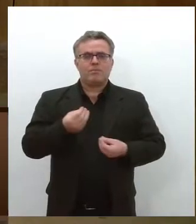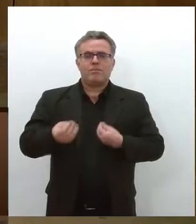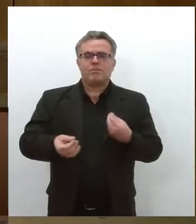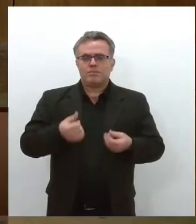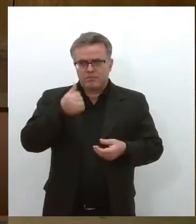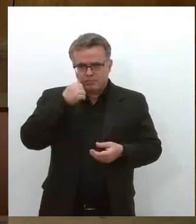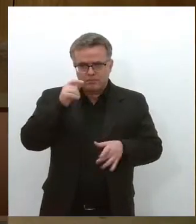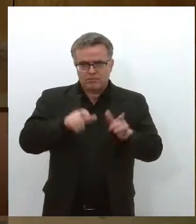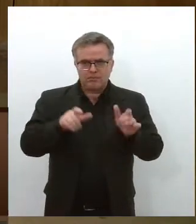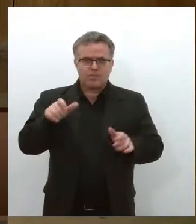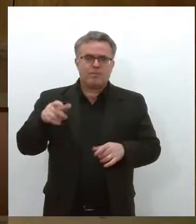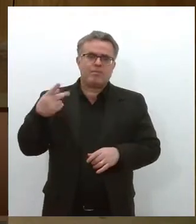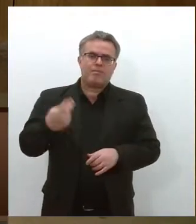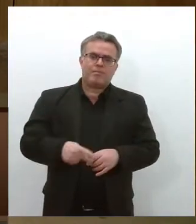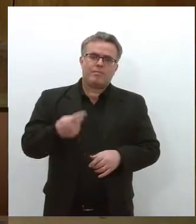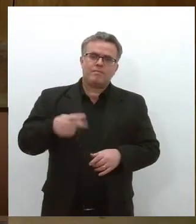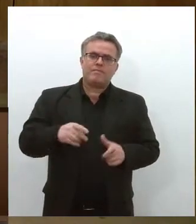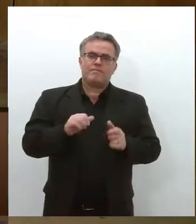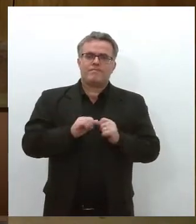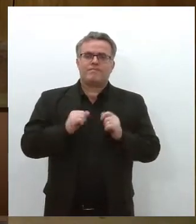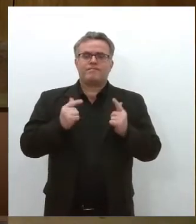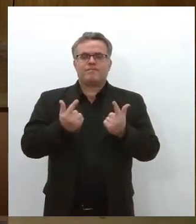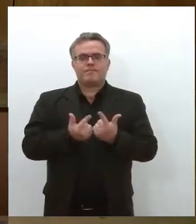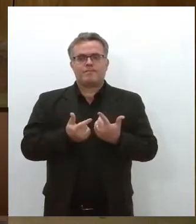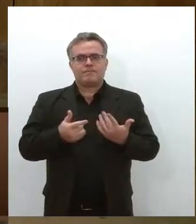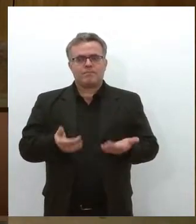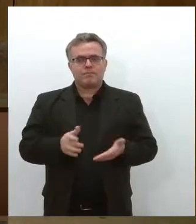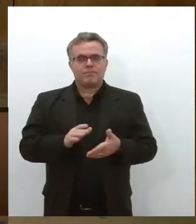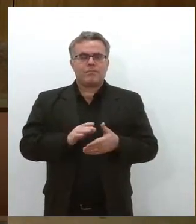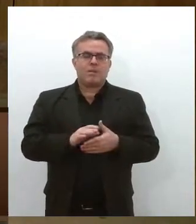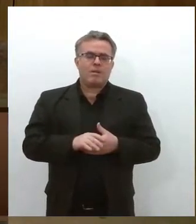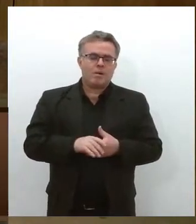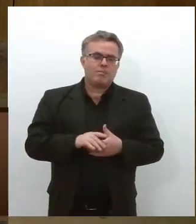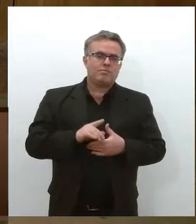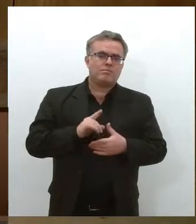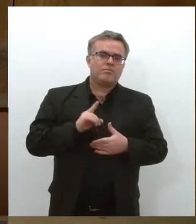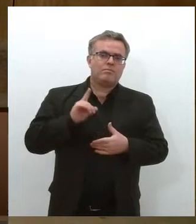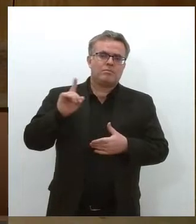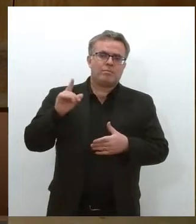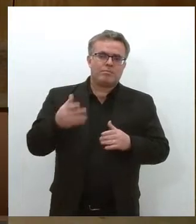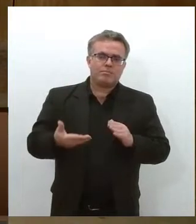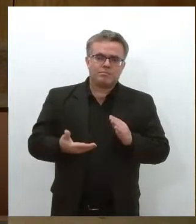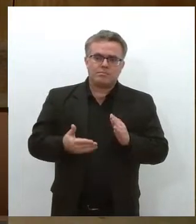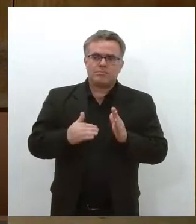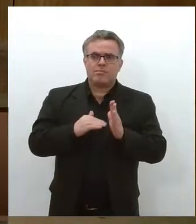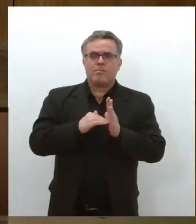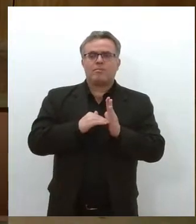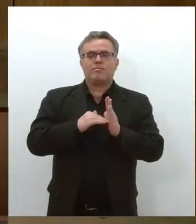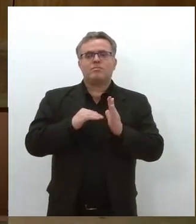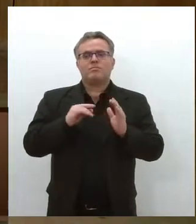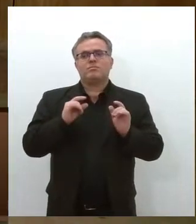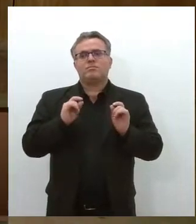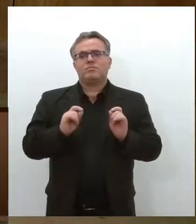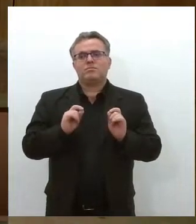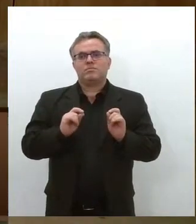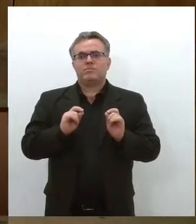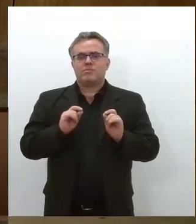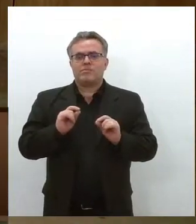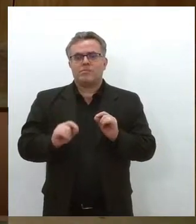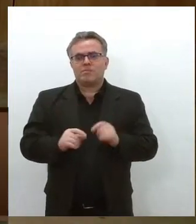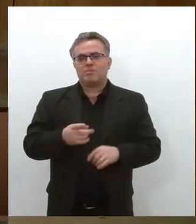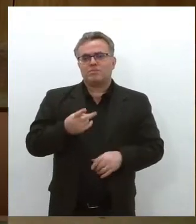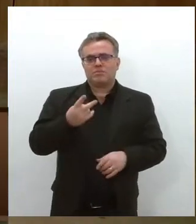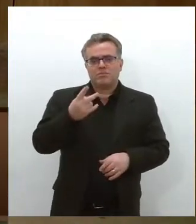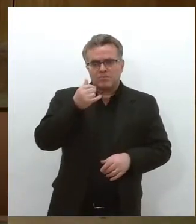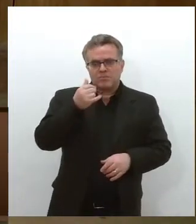Aqui na Assembleia Legislativa, também na Câmara Federal. A gente teve um feito histórico para o estado de Sergipe, com duas mulheres eleitas